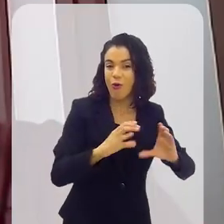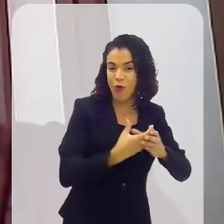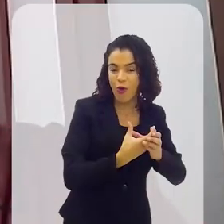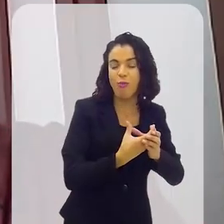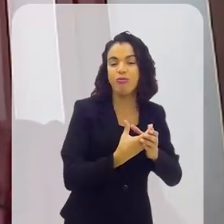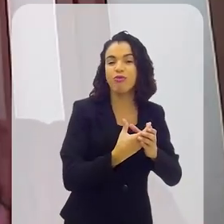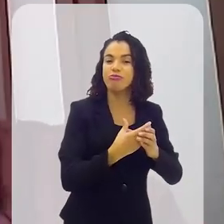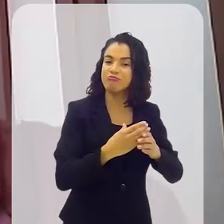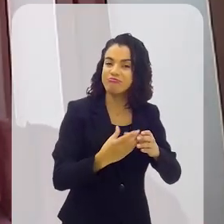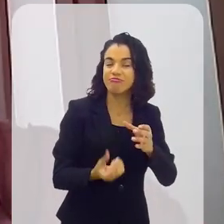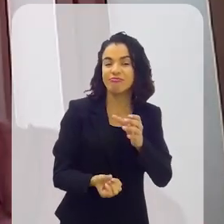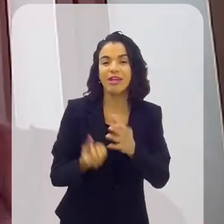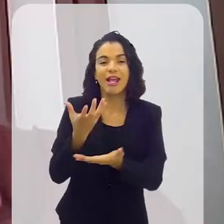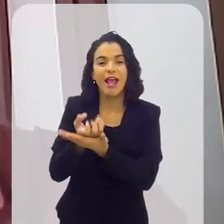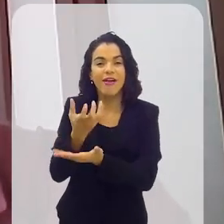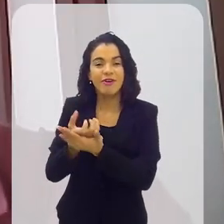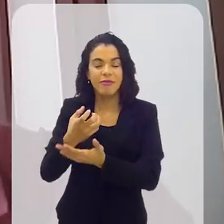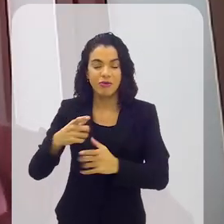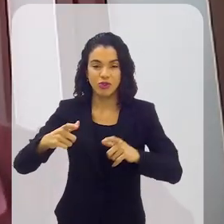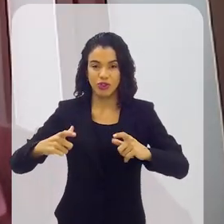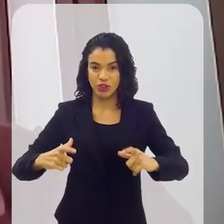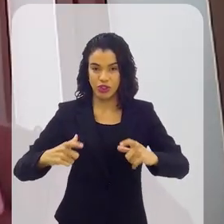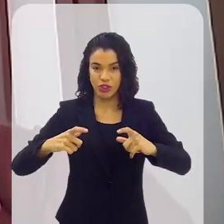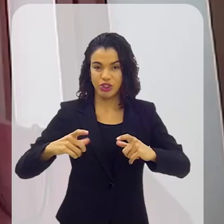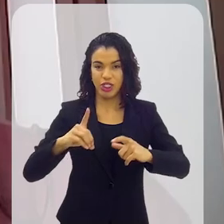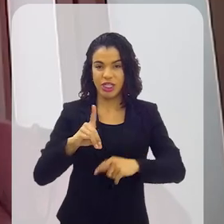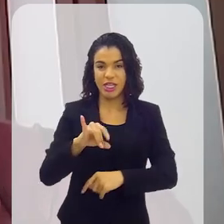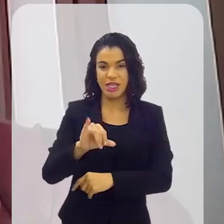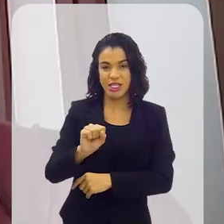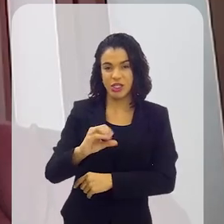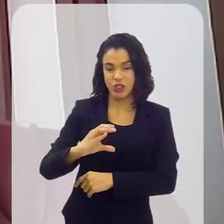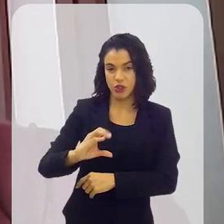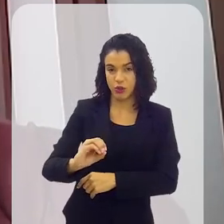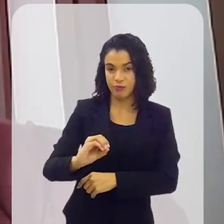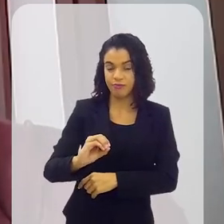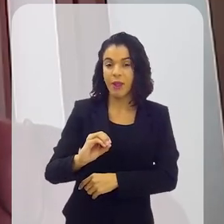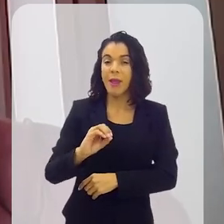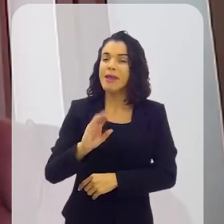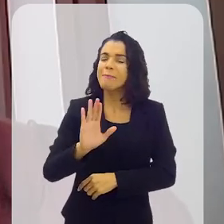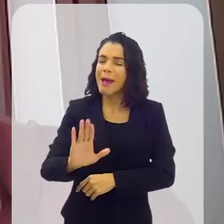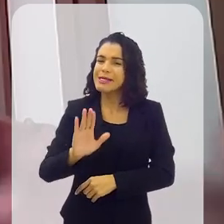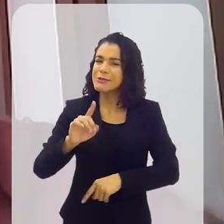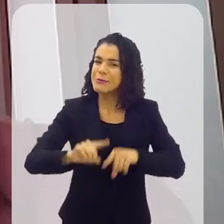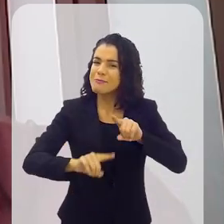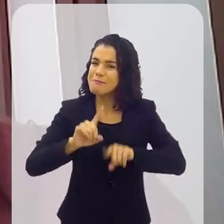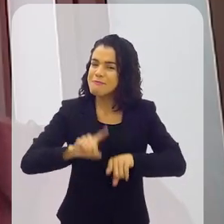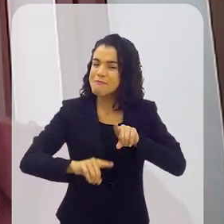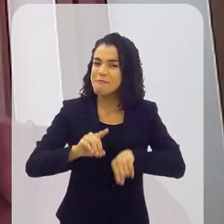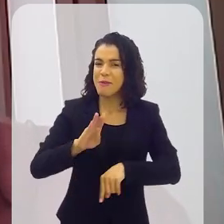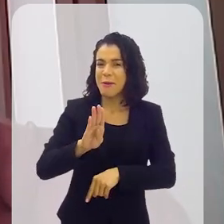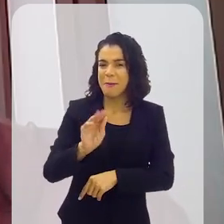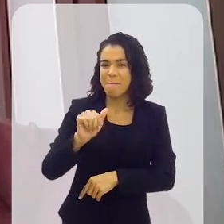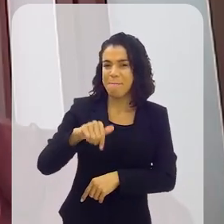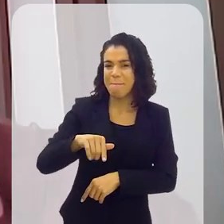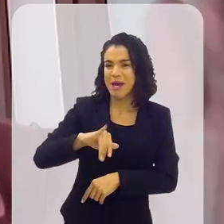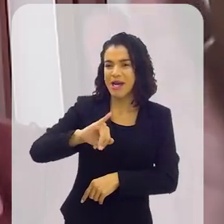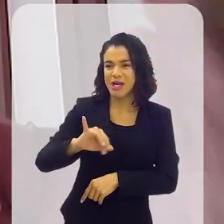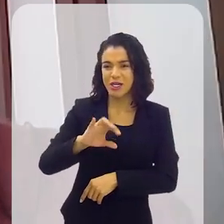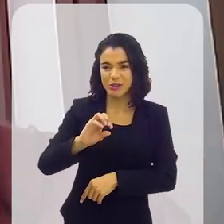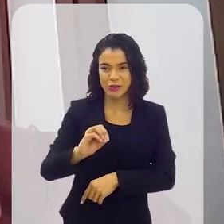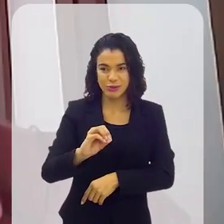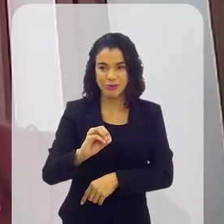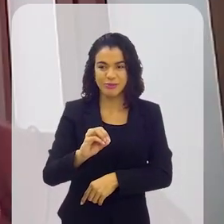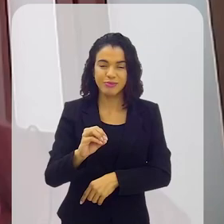partir daí, vai o fundo para o disco. A história do banjo, a gente cresce ouvindo que o Almir Guineto